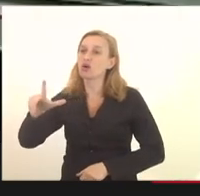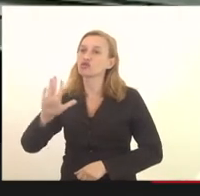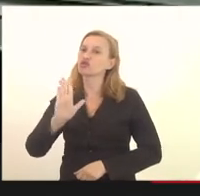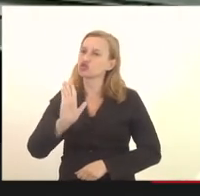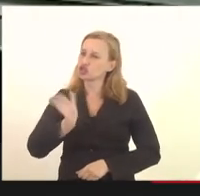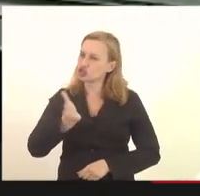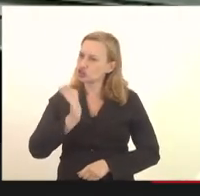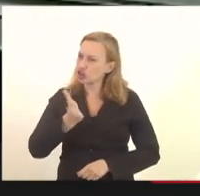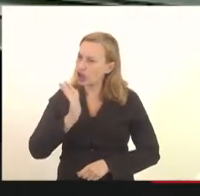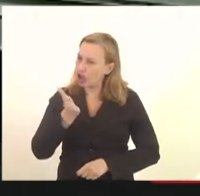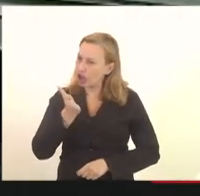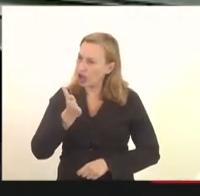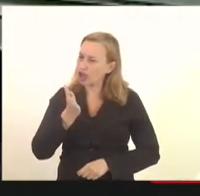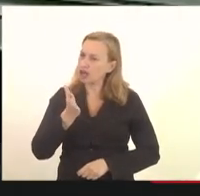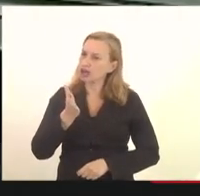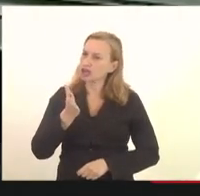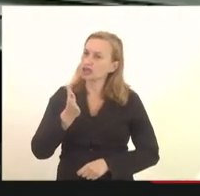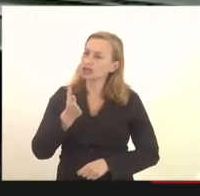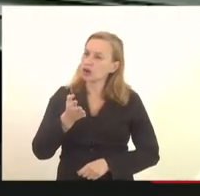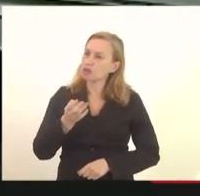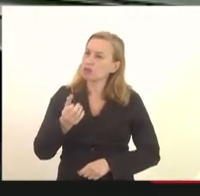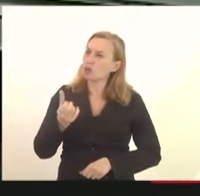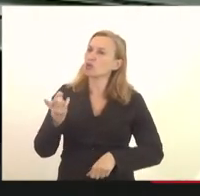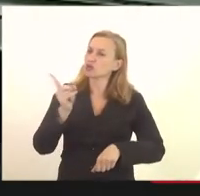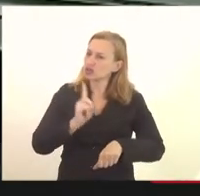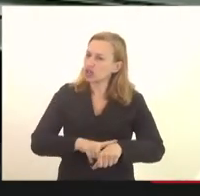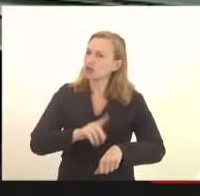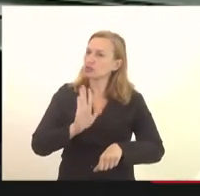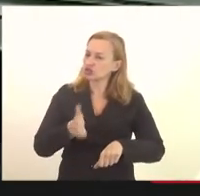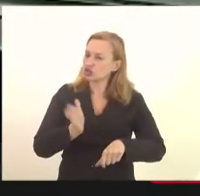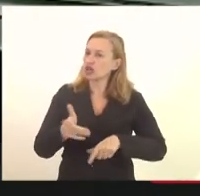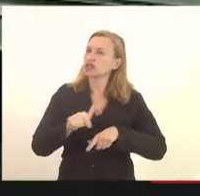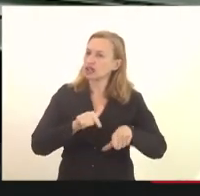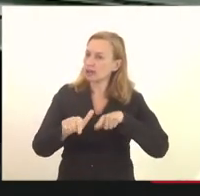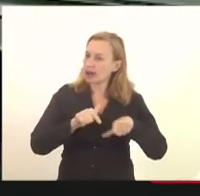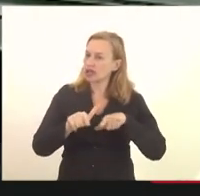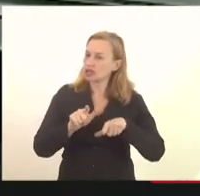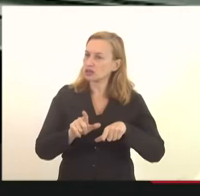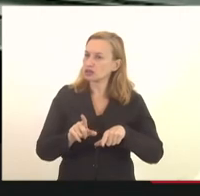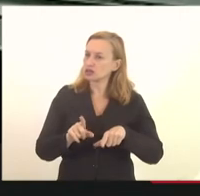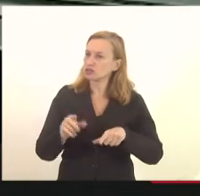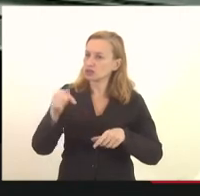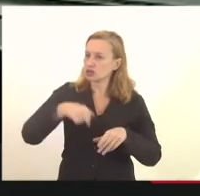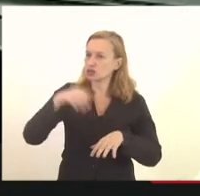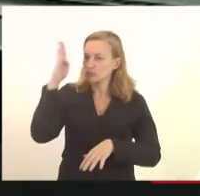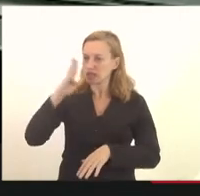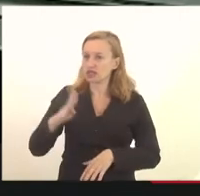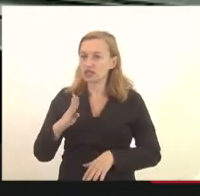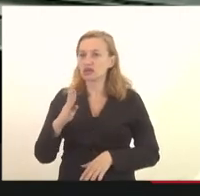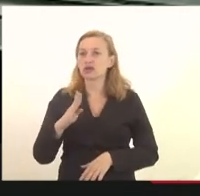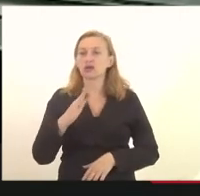na adolescência, eu coloco as duas questões aí para o doutor Alex Mendes.